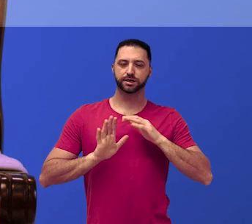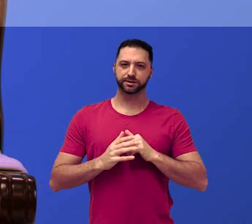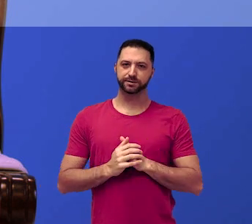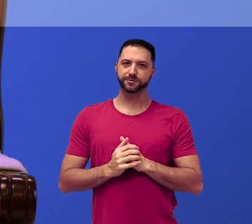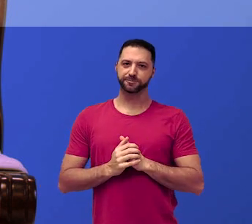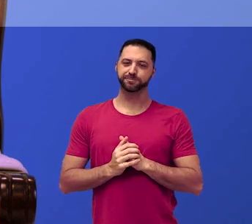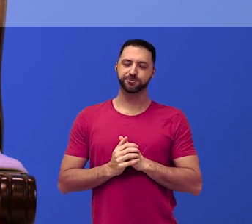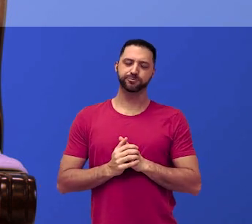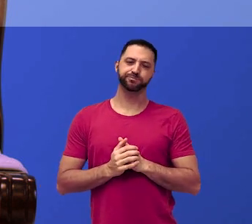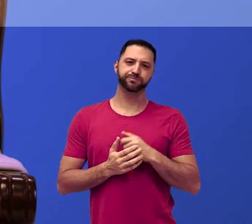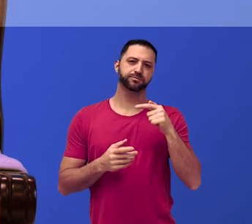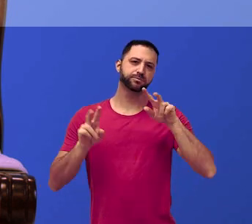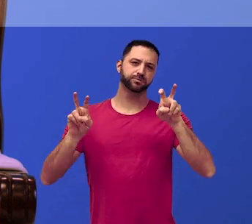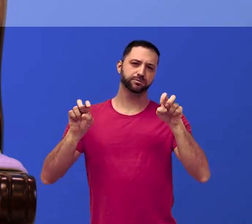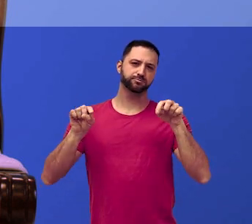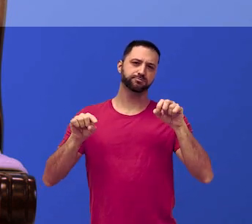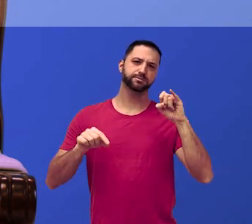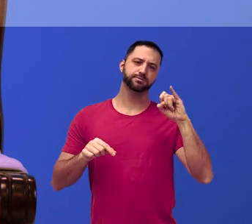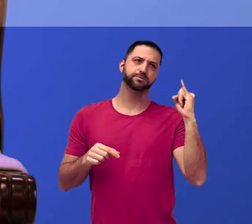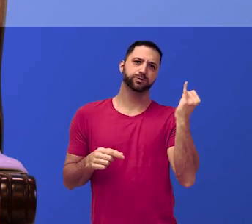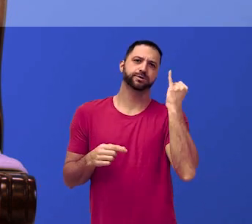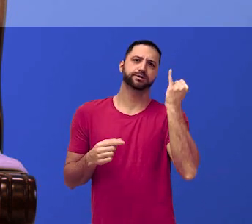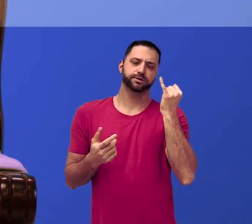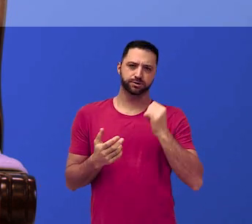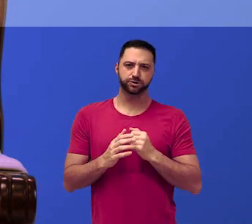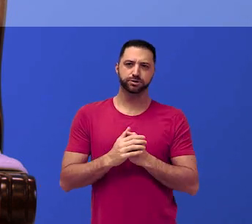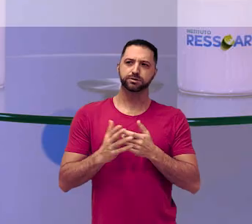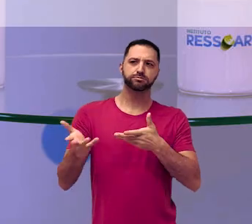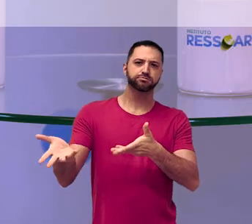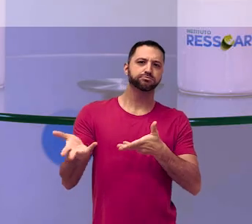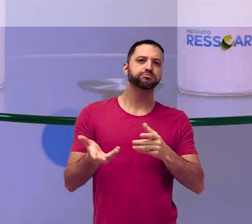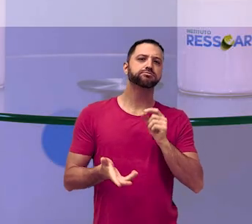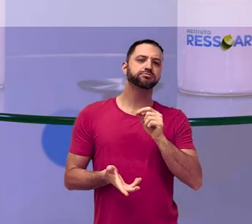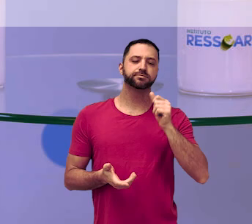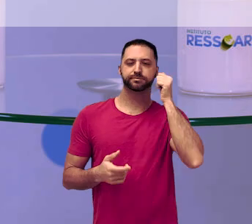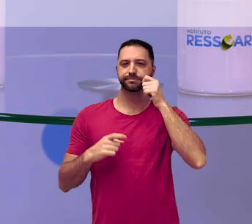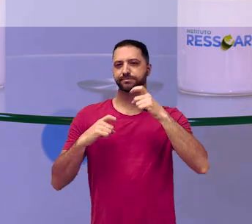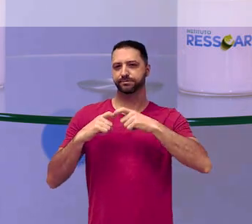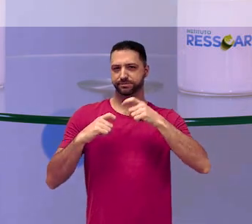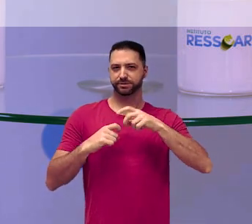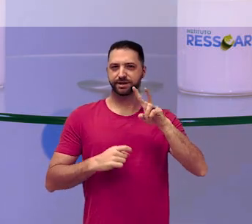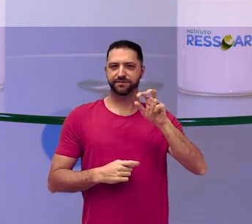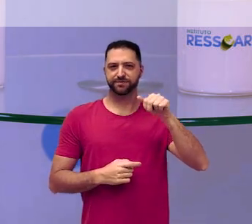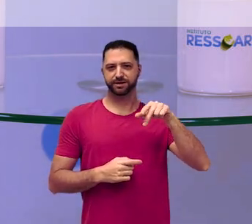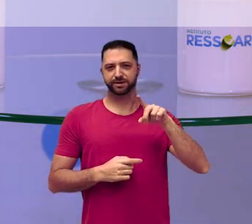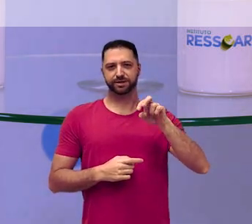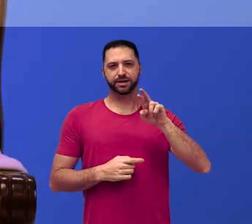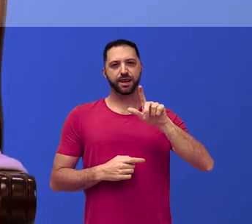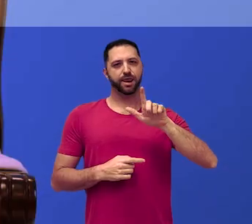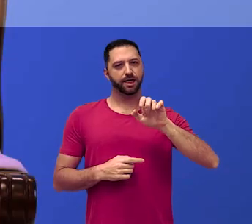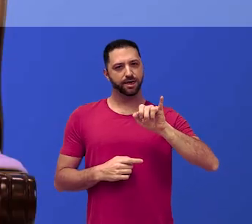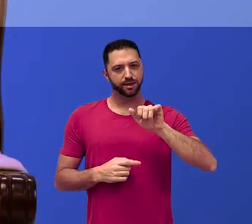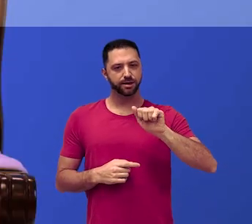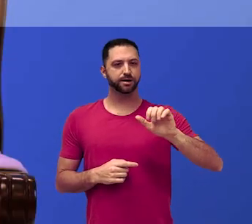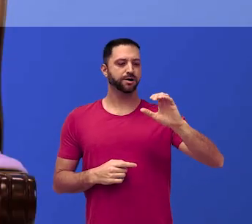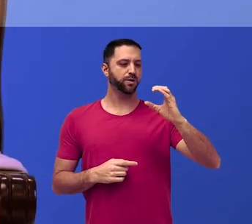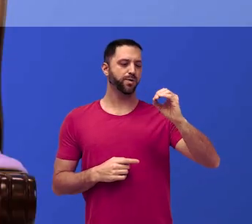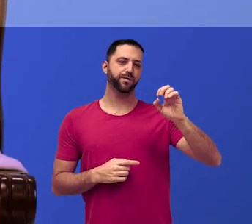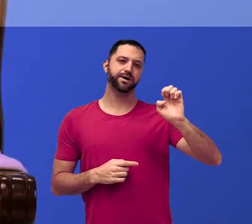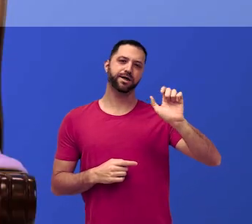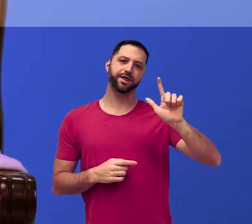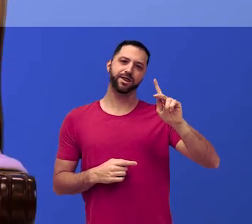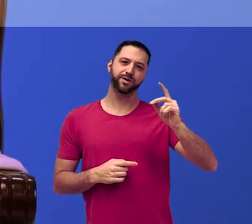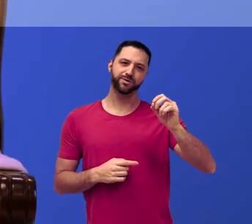assunto tão sério e importante, convidamos a querida doutora Wanderleia Coelho. Gente, você